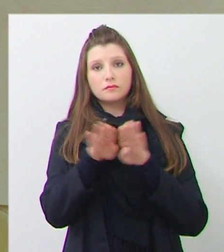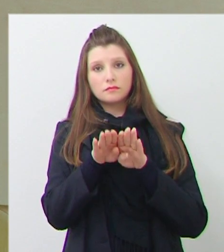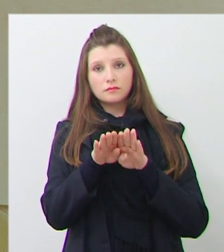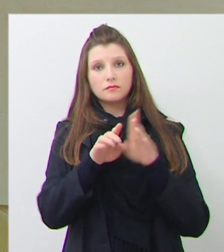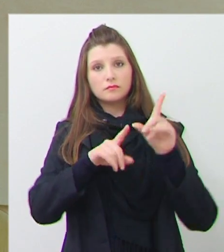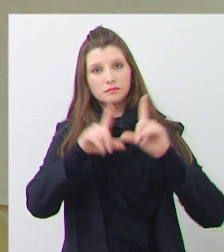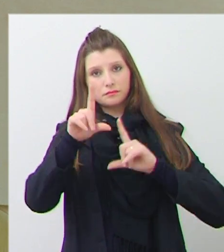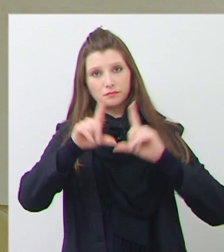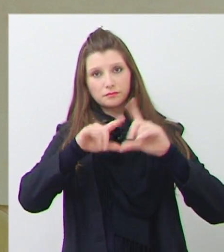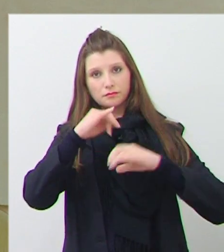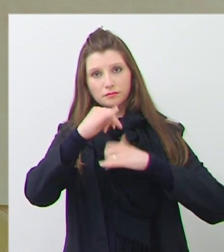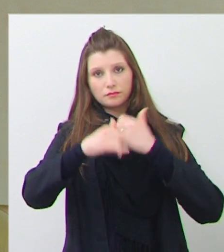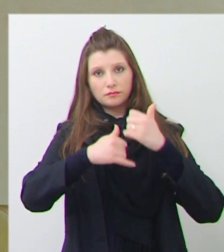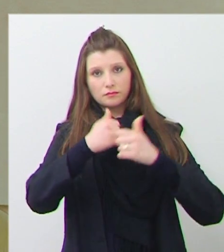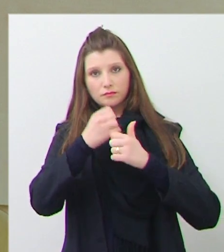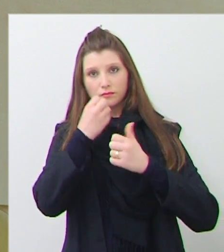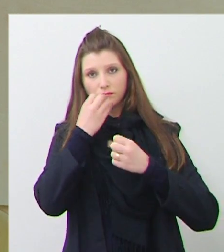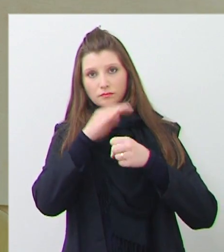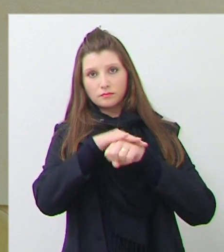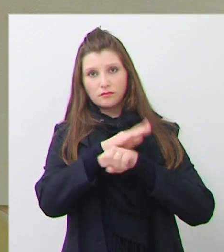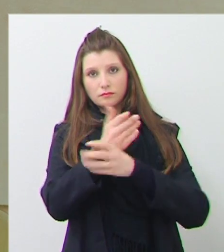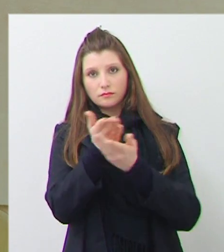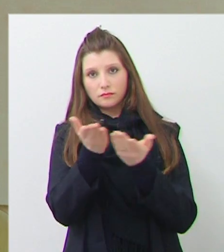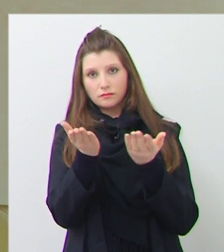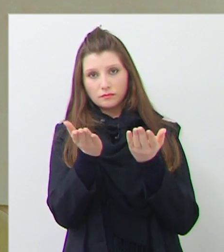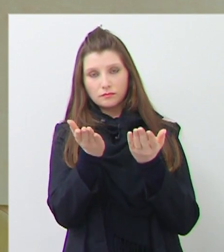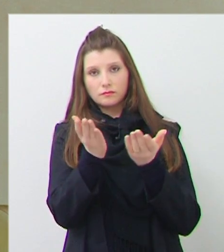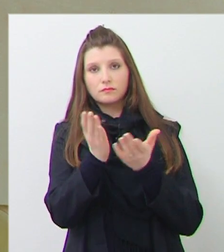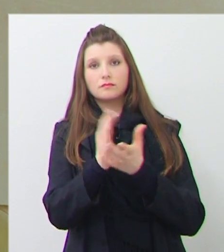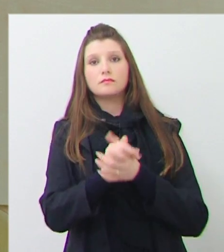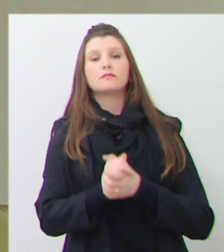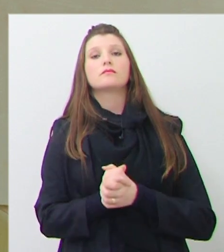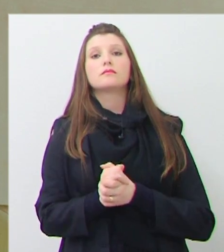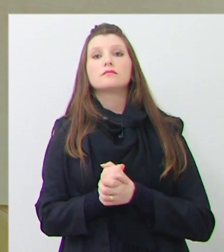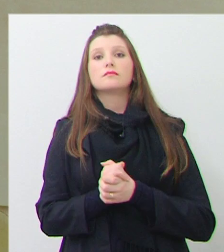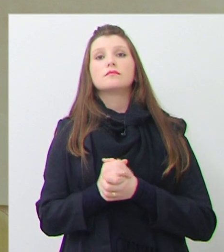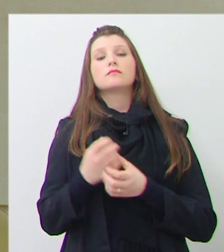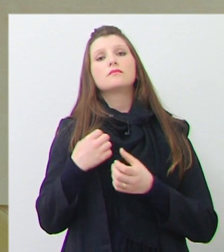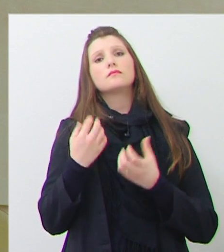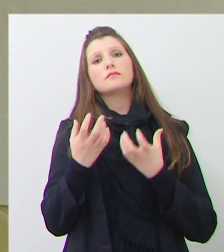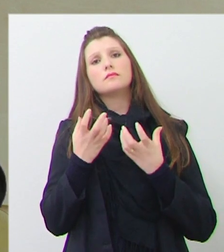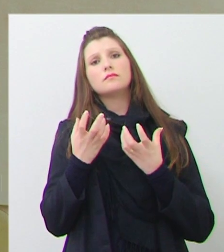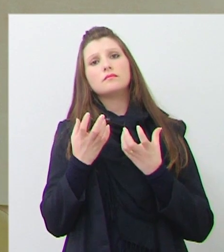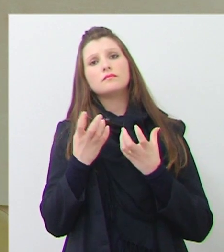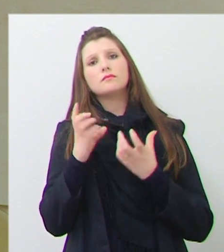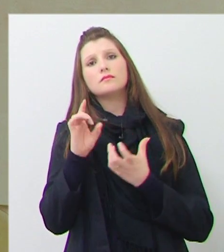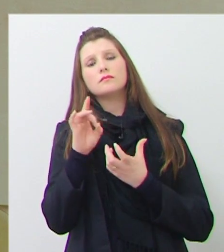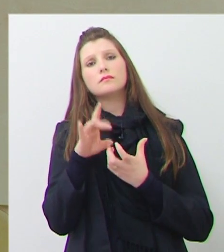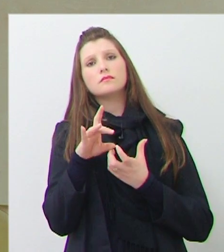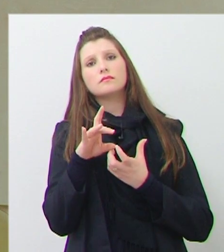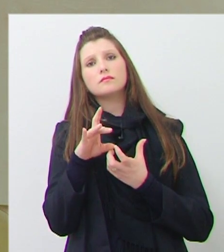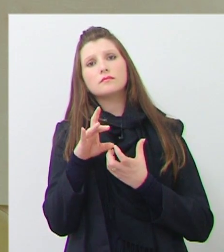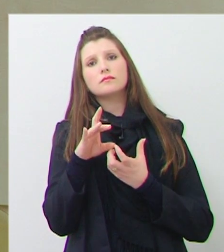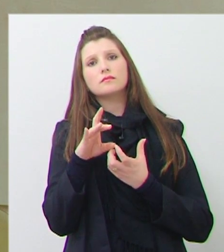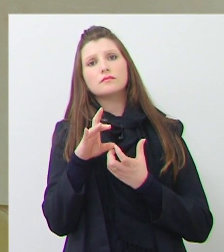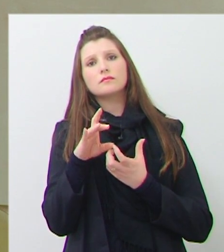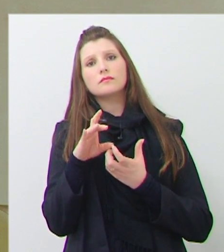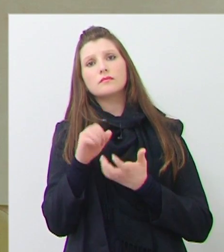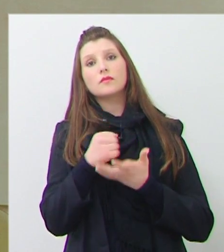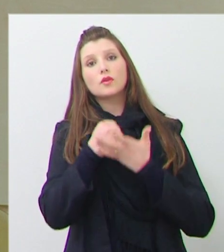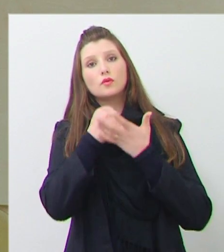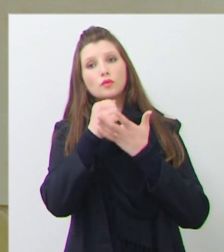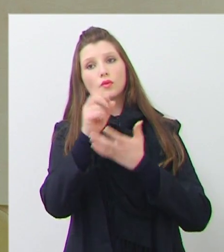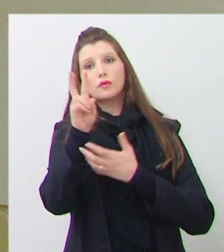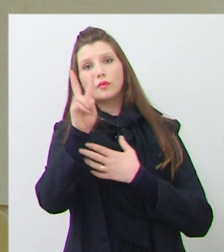TV Câmara, meu cordial boa noite a todos. Senhor presidente, na verdade, só queria corroborar com o nosso vereador Daniel,